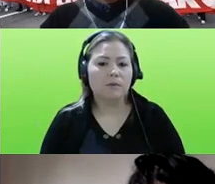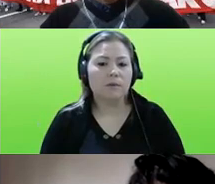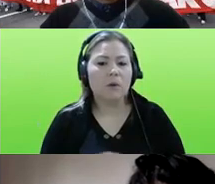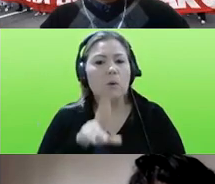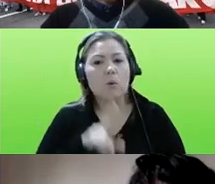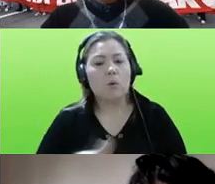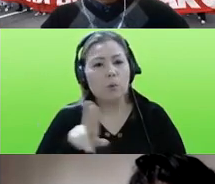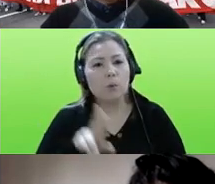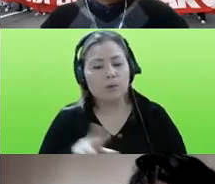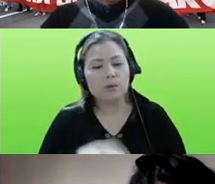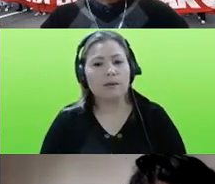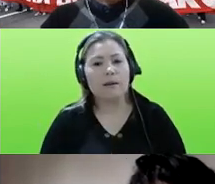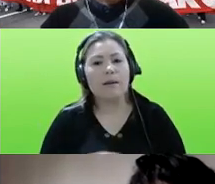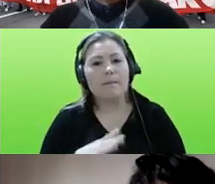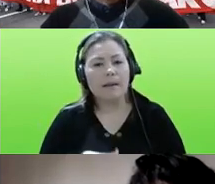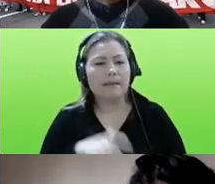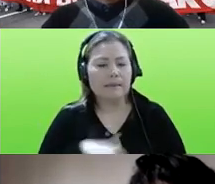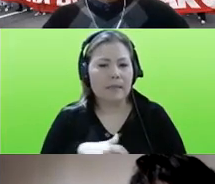utilizar mais tempo, né,